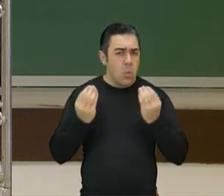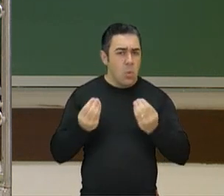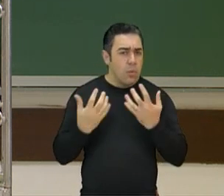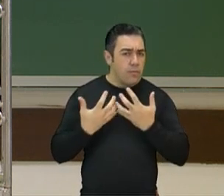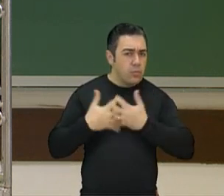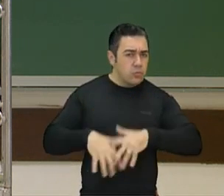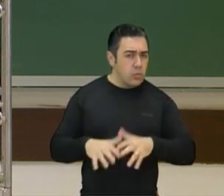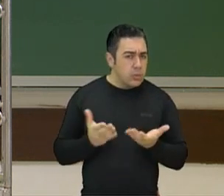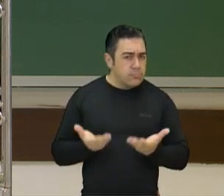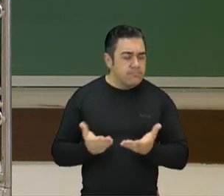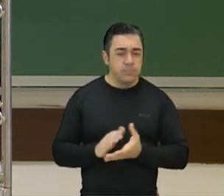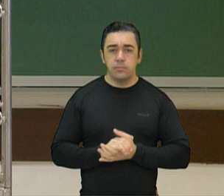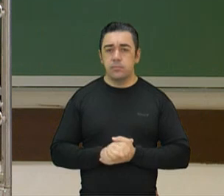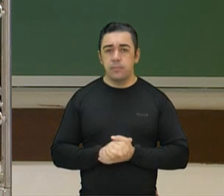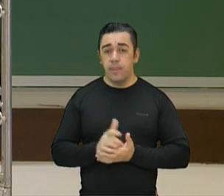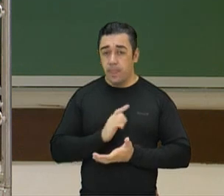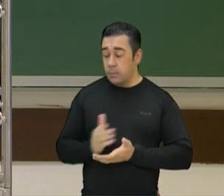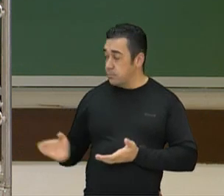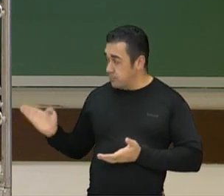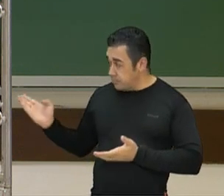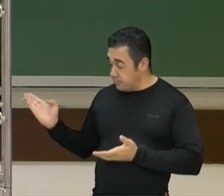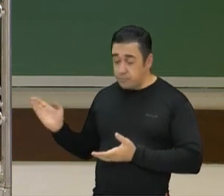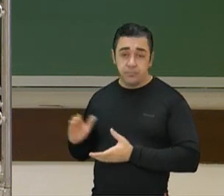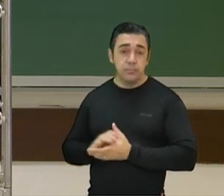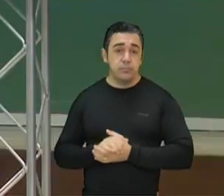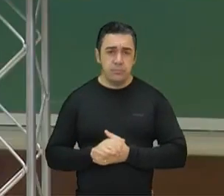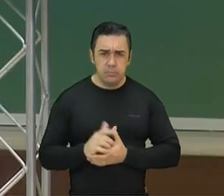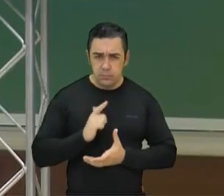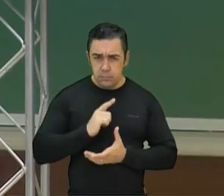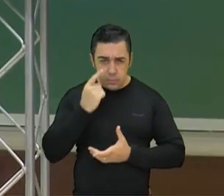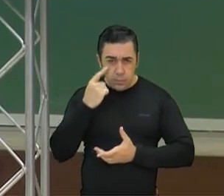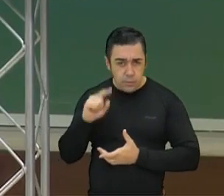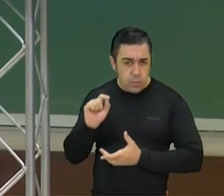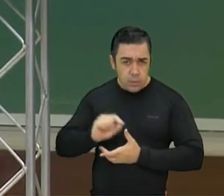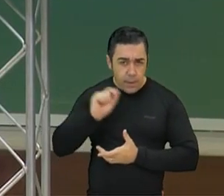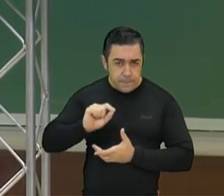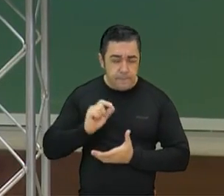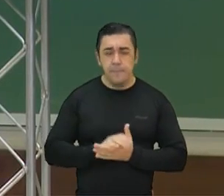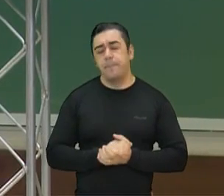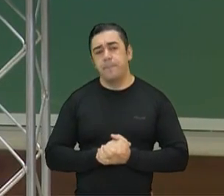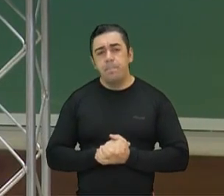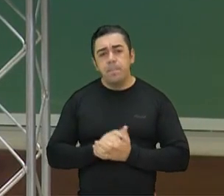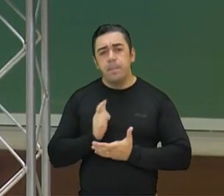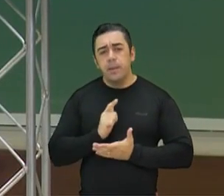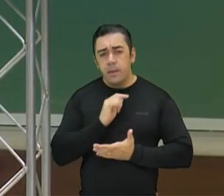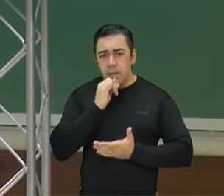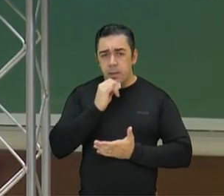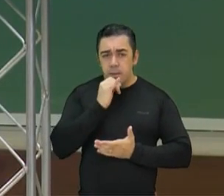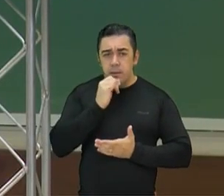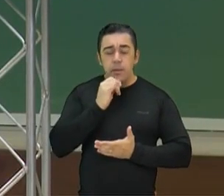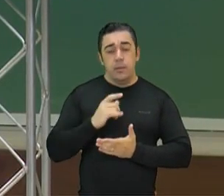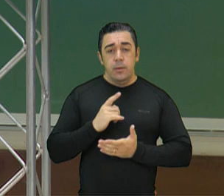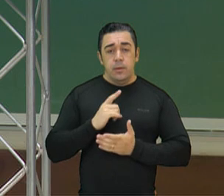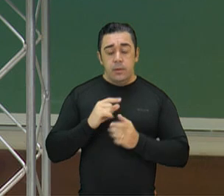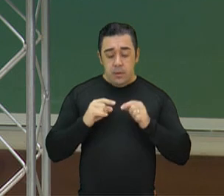funciona isto? Nós temos aqui essa figura, nós vimos até lá que quando o dispositivo